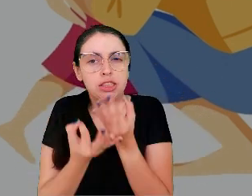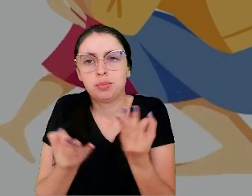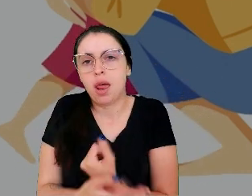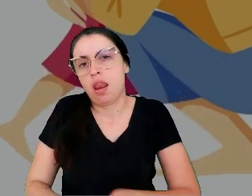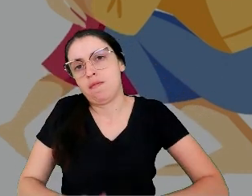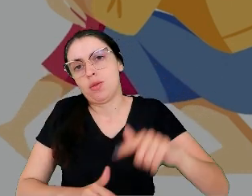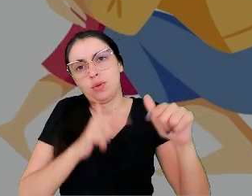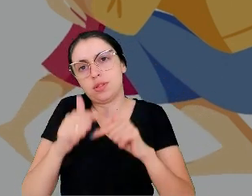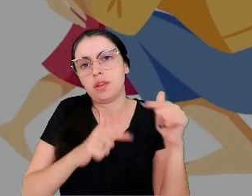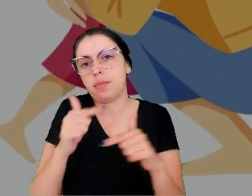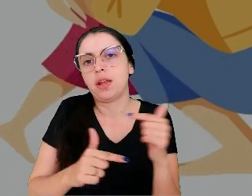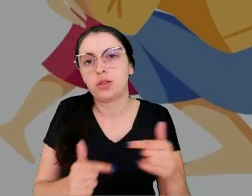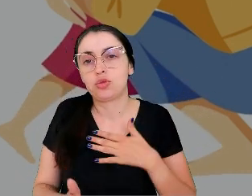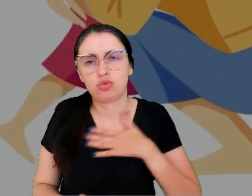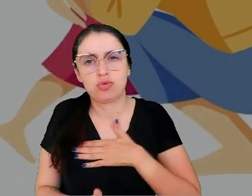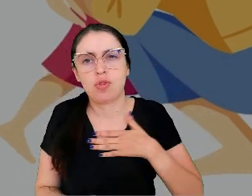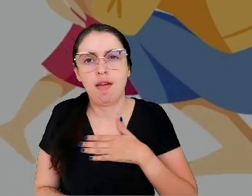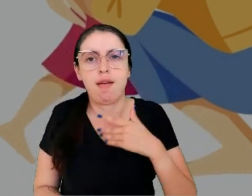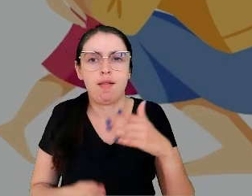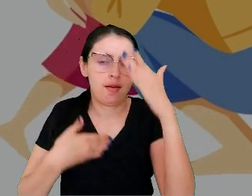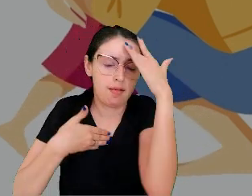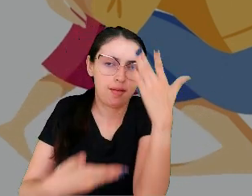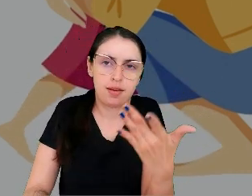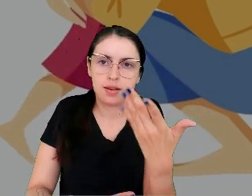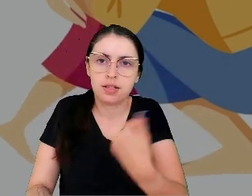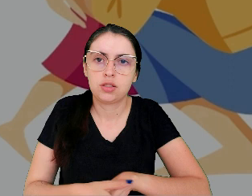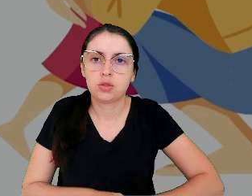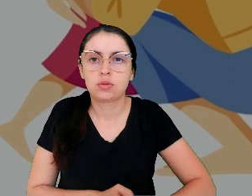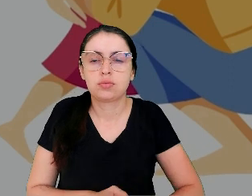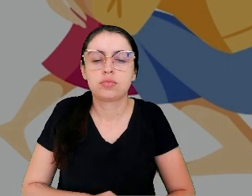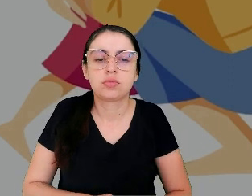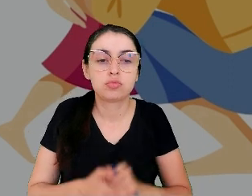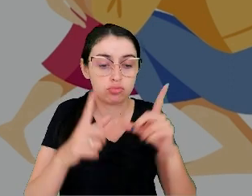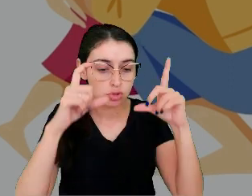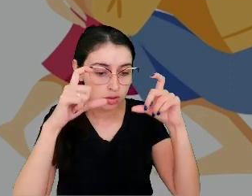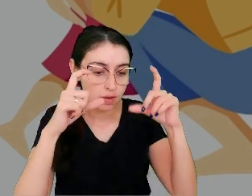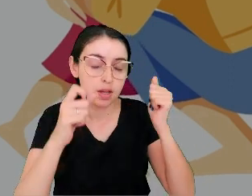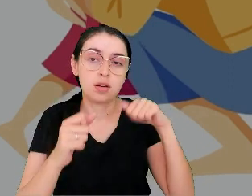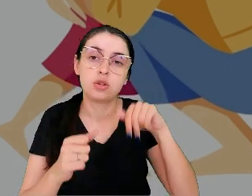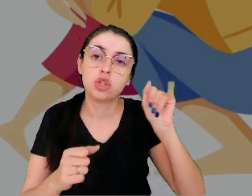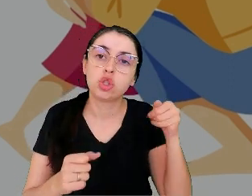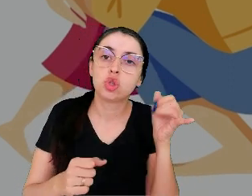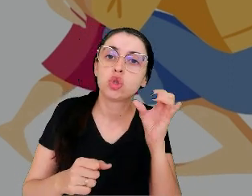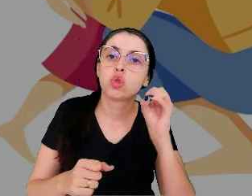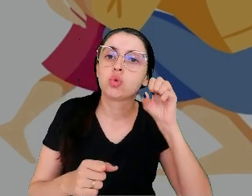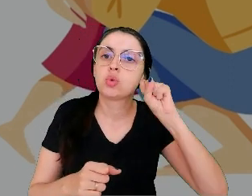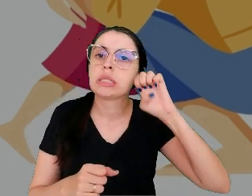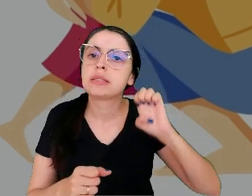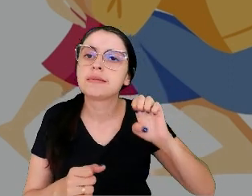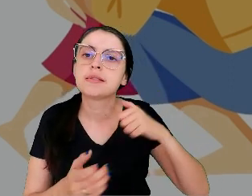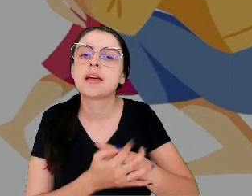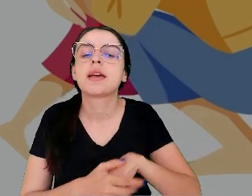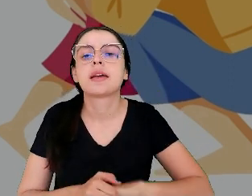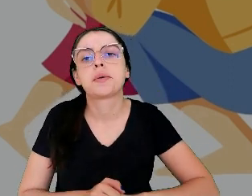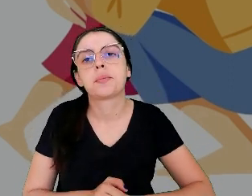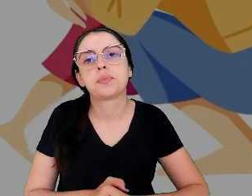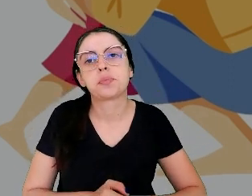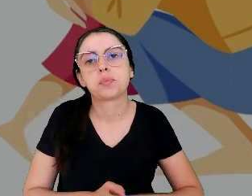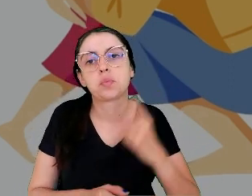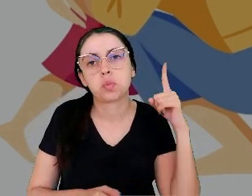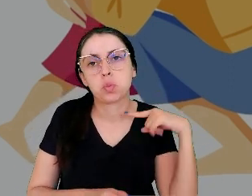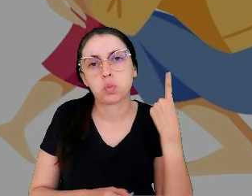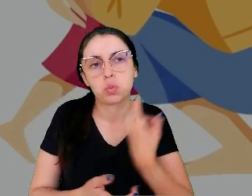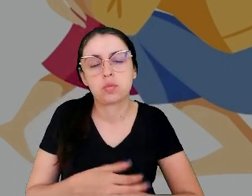Maravilhoso o trabalho. Eu gostaria de agradecer o autor das fotos, Dr. José Augusto Soares Barreto